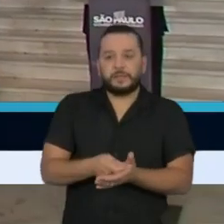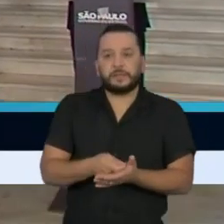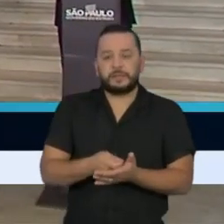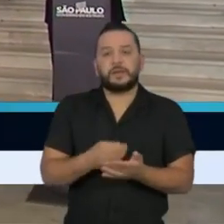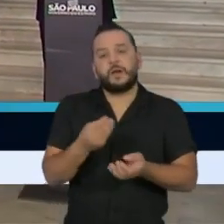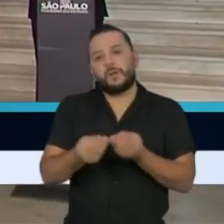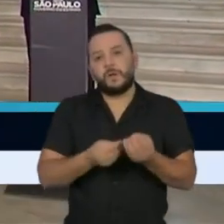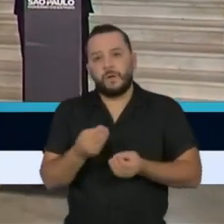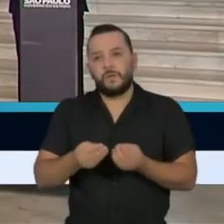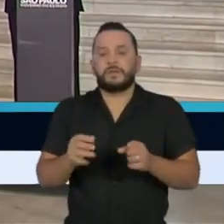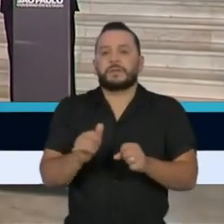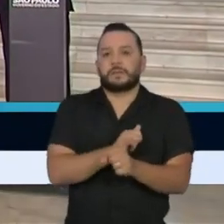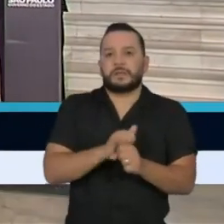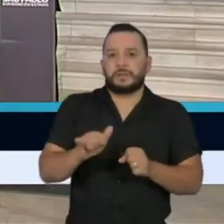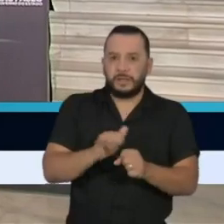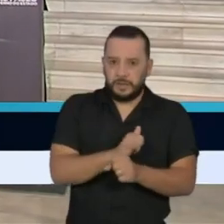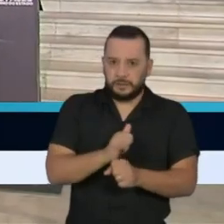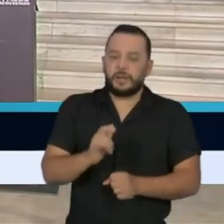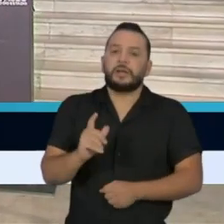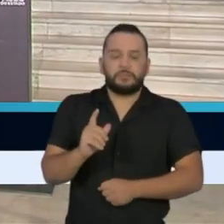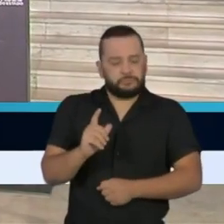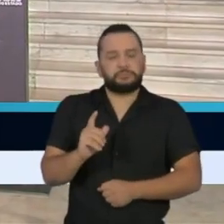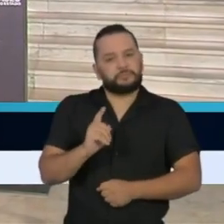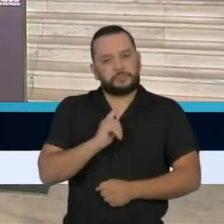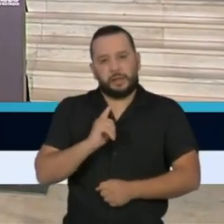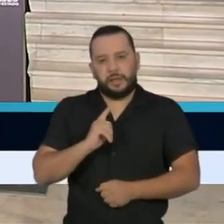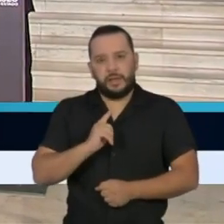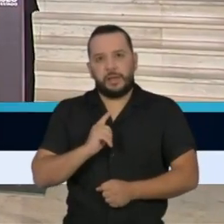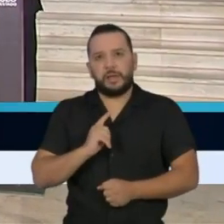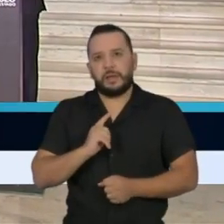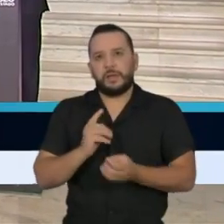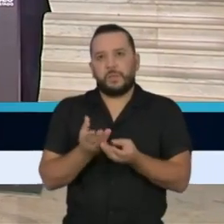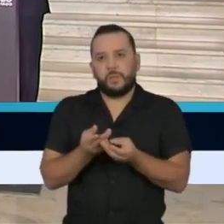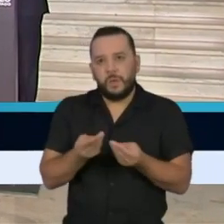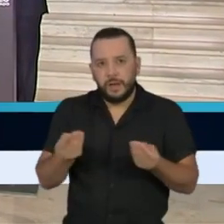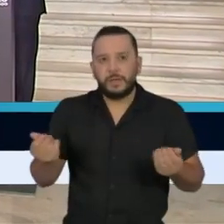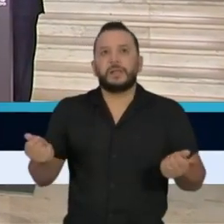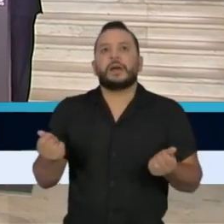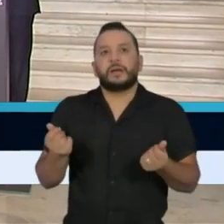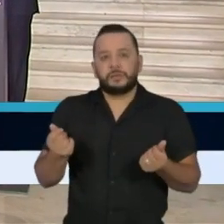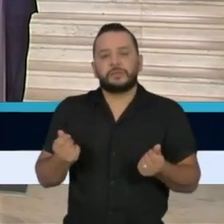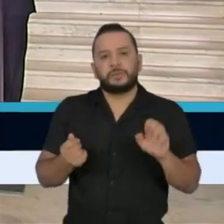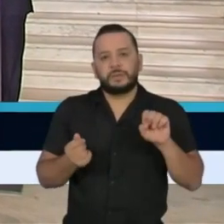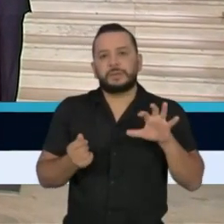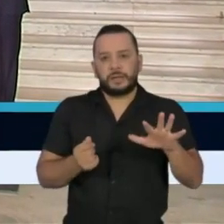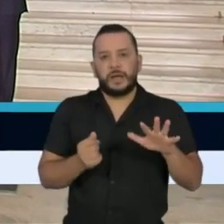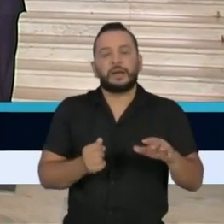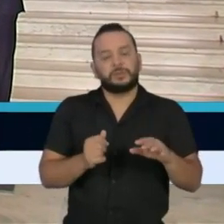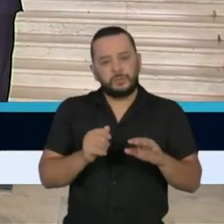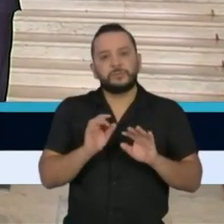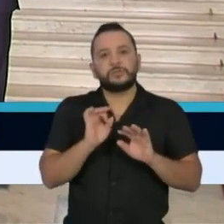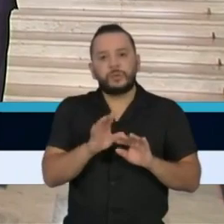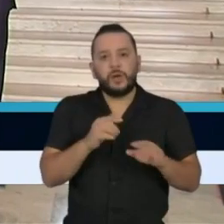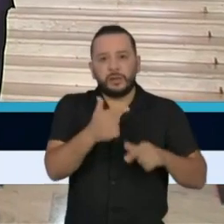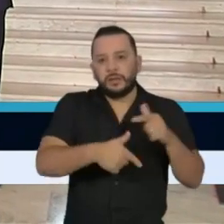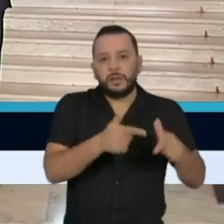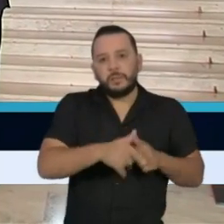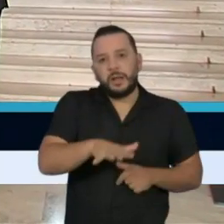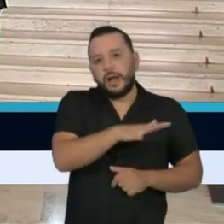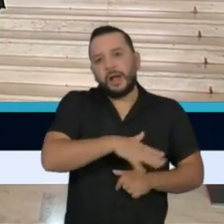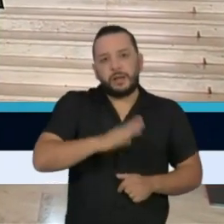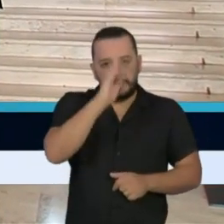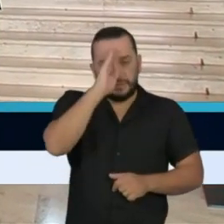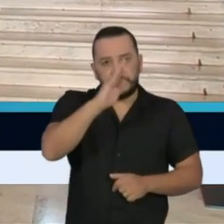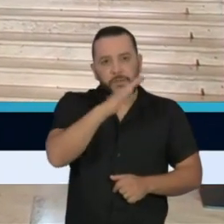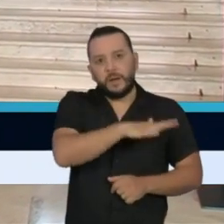alteridade fiscal, de maneira qualitativa, preservando o funcionamento do Estado nas áreas essenciais nesse momento de guerra